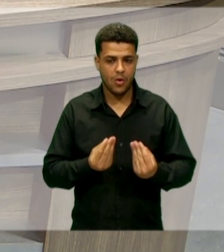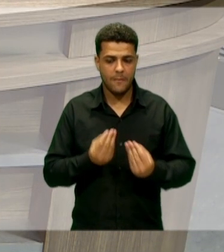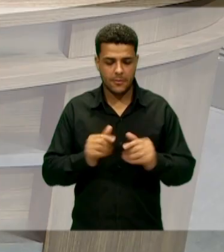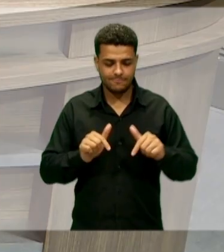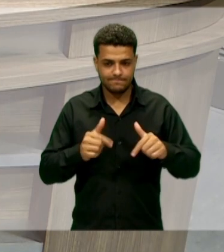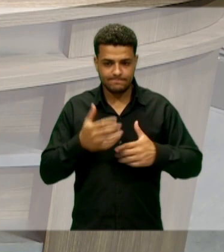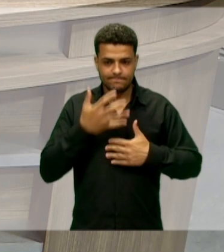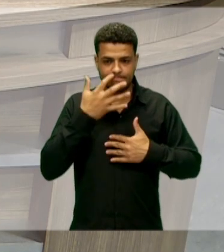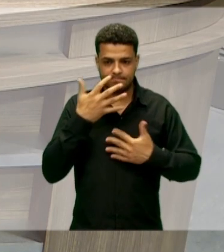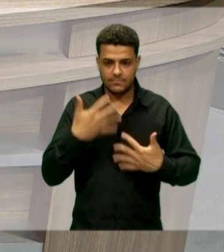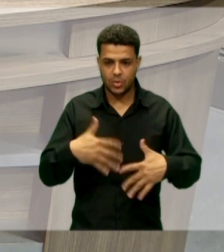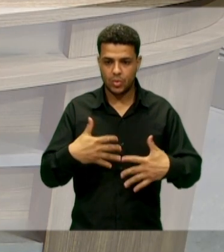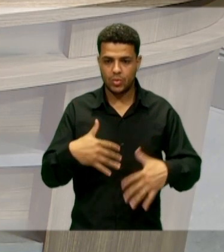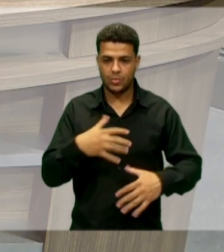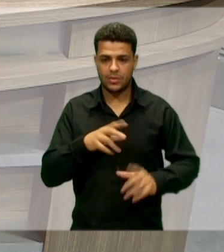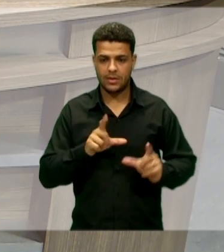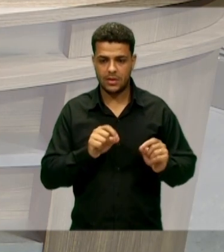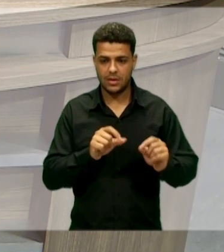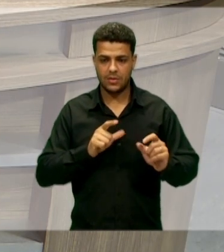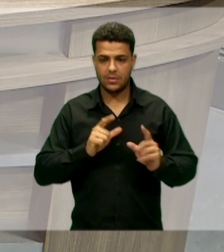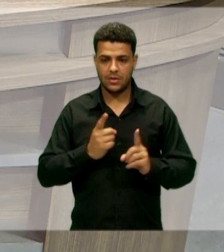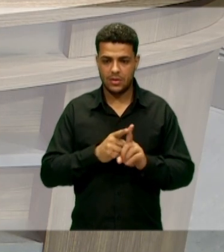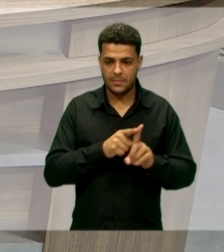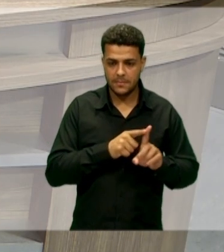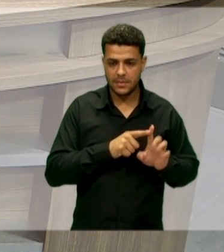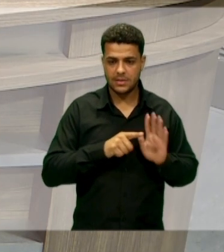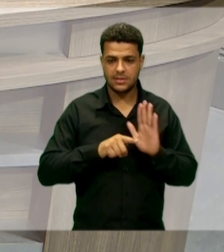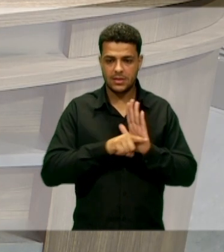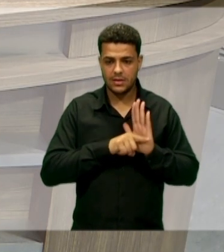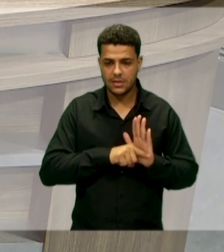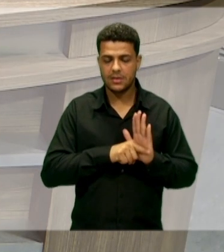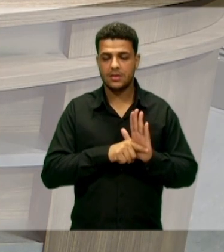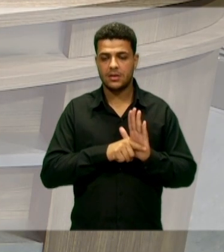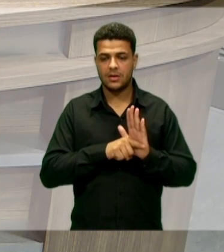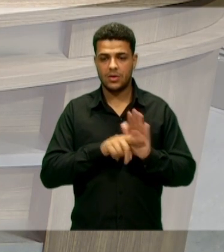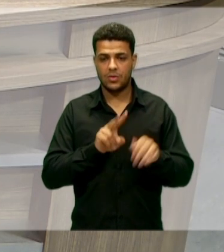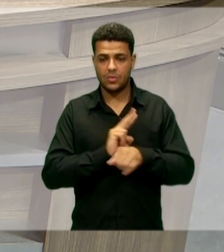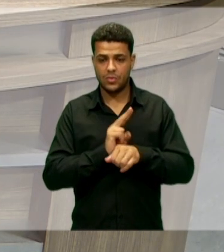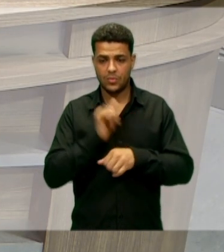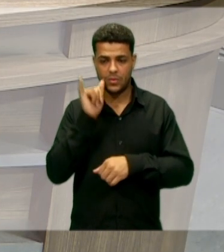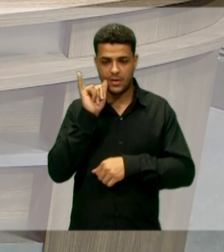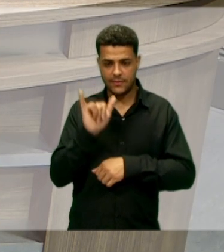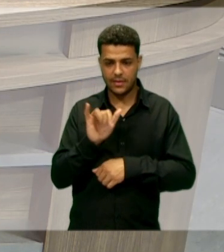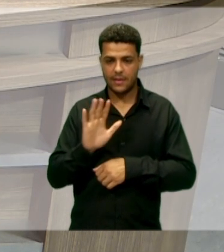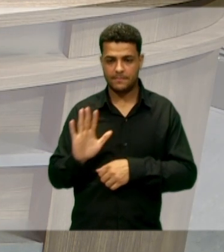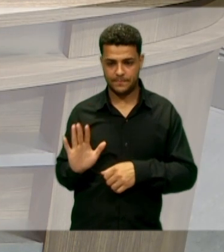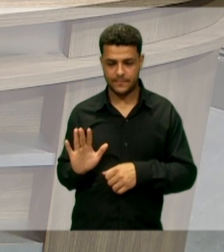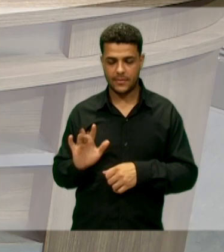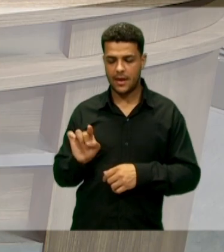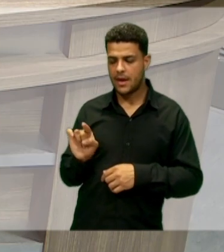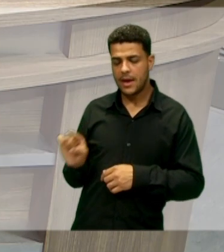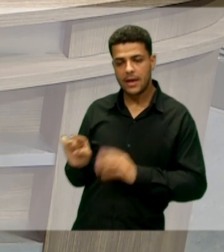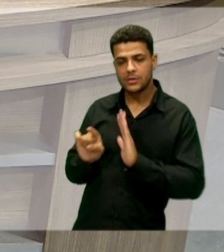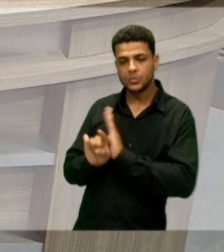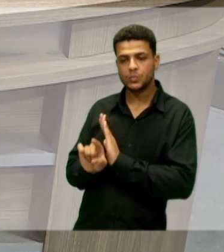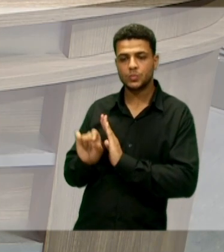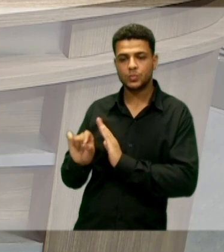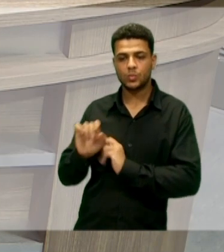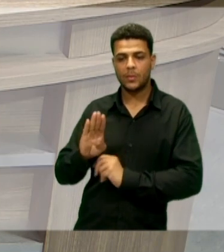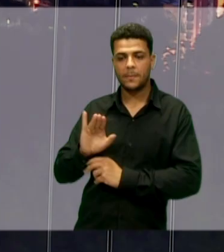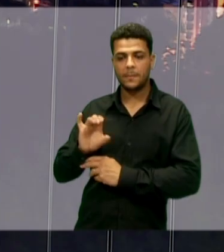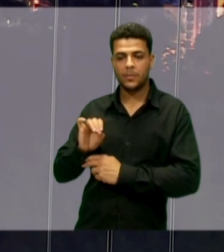encarando essa doença, o câncer, rastreio, prevenção. Acho que a pesquisa é fundamental por causa disso, né? Esse biobanco